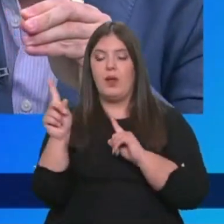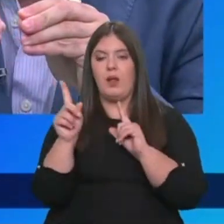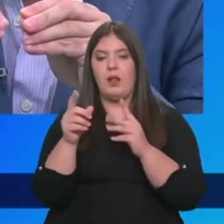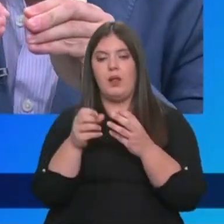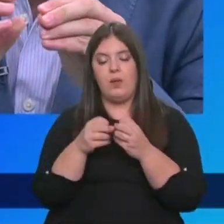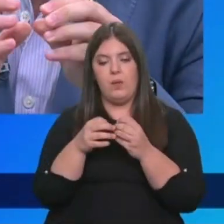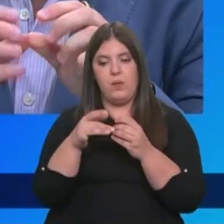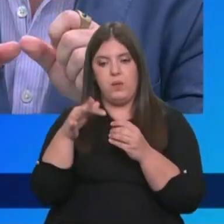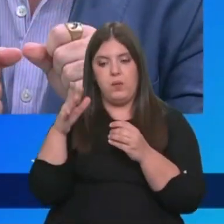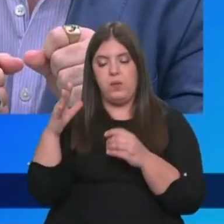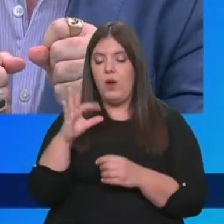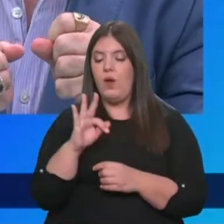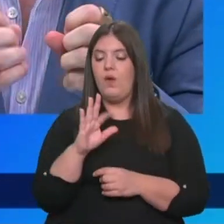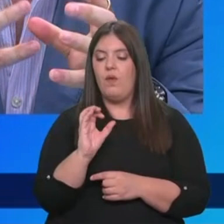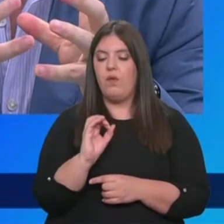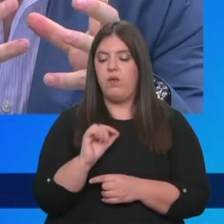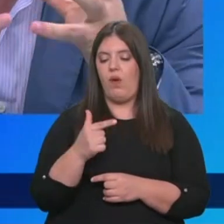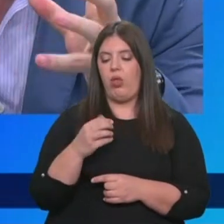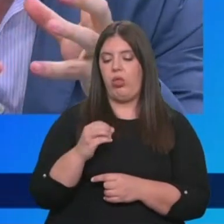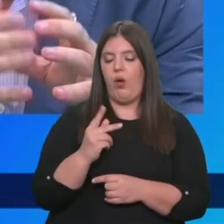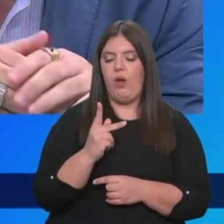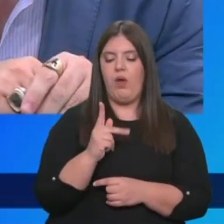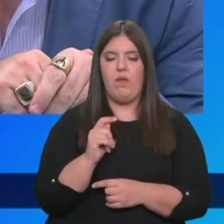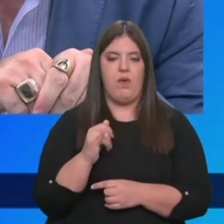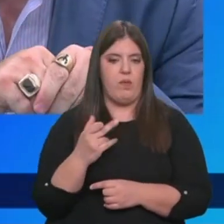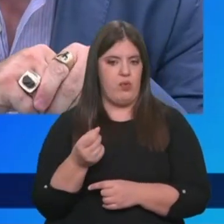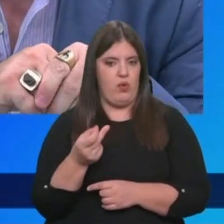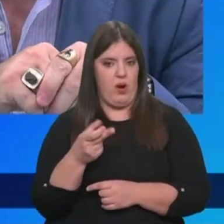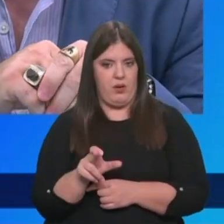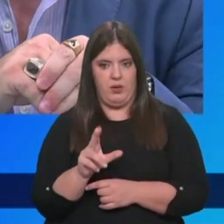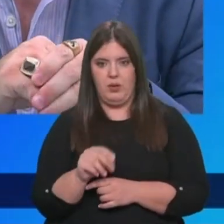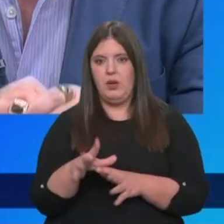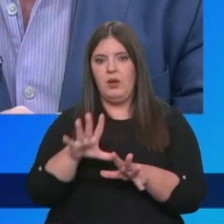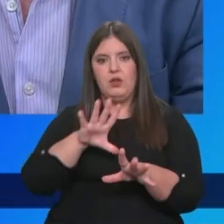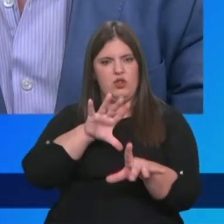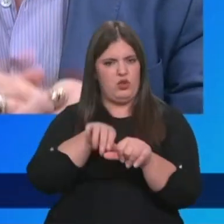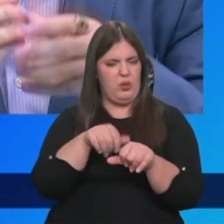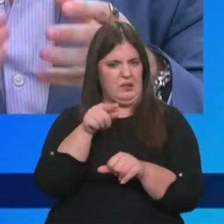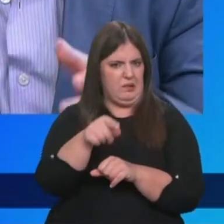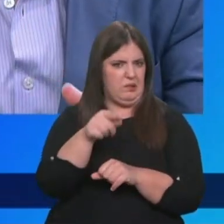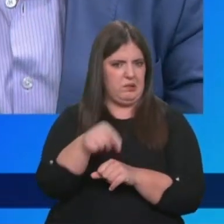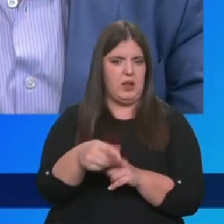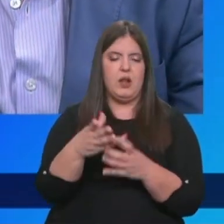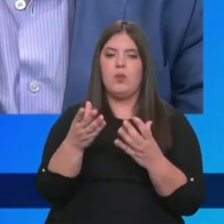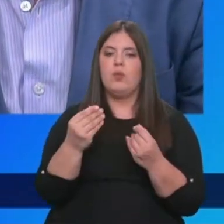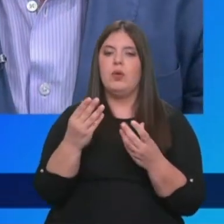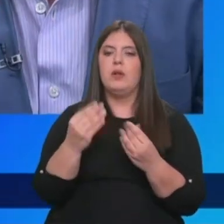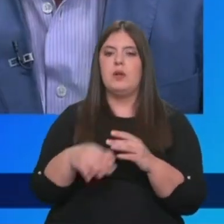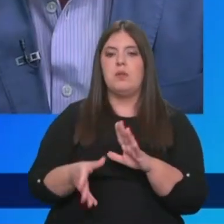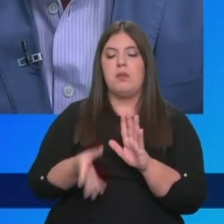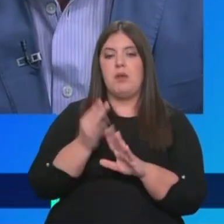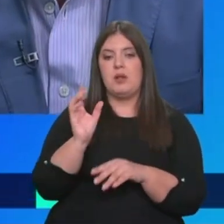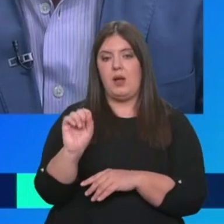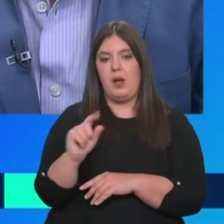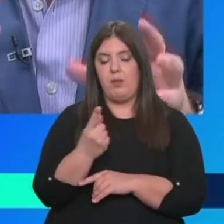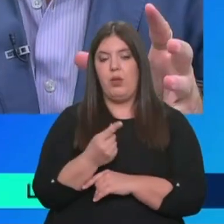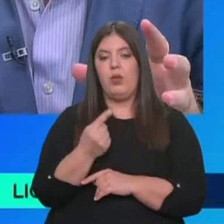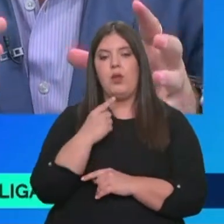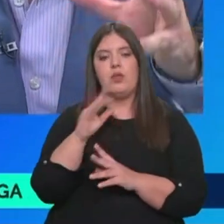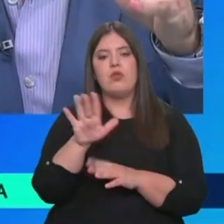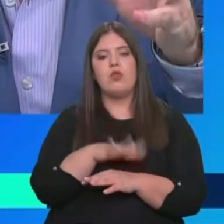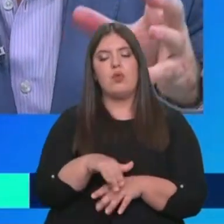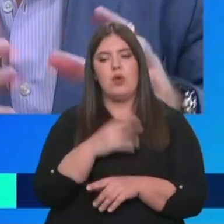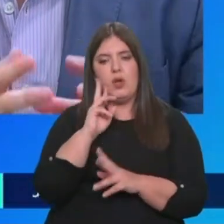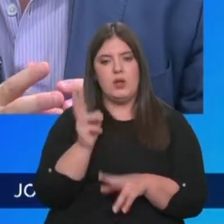fotoevaporação, é como se diz, aquele, no fundo, destruir daquele disco protoplanetário, é muitíssimo mais acelerado. Eles encontraram